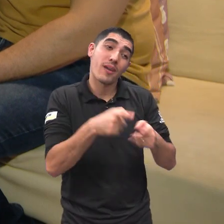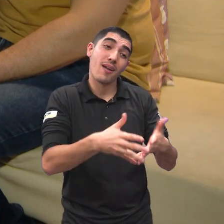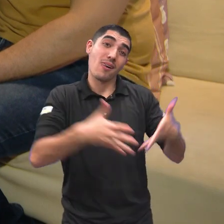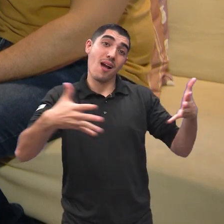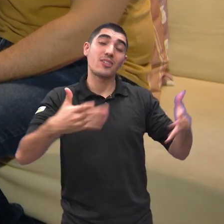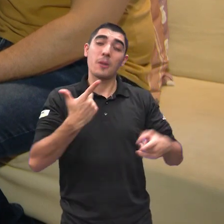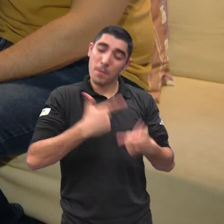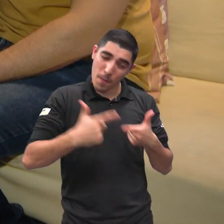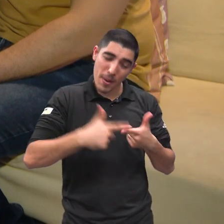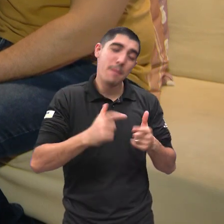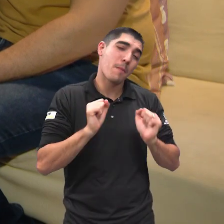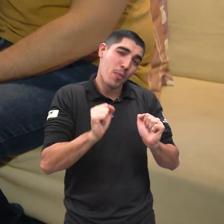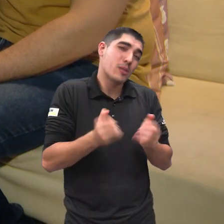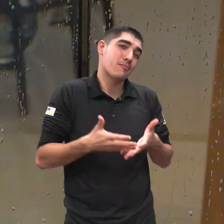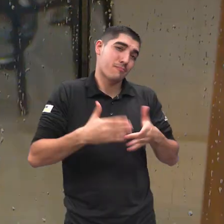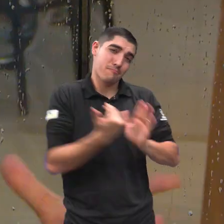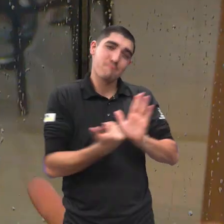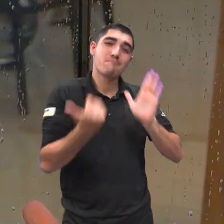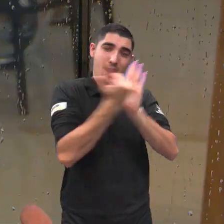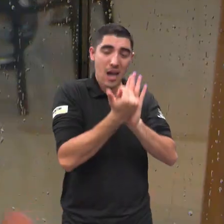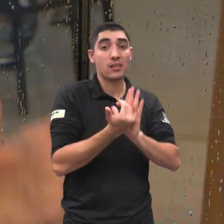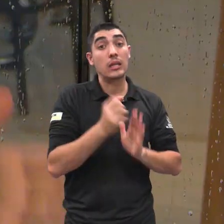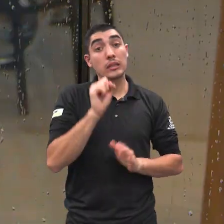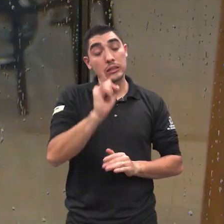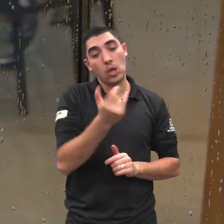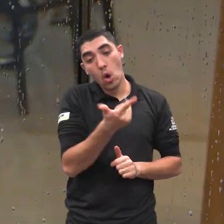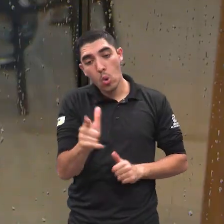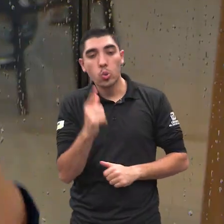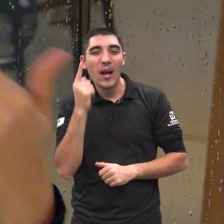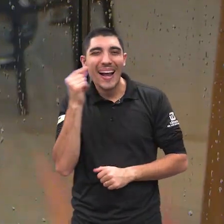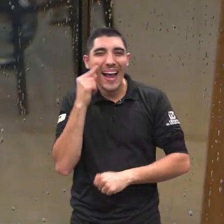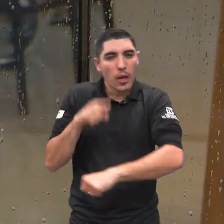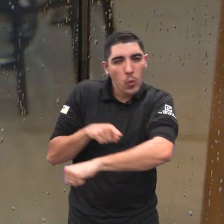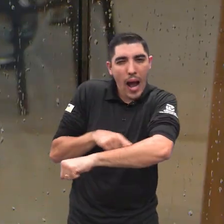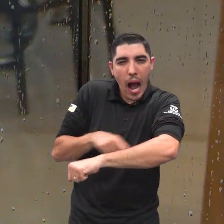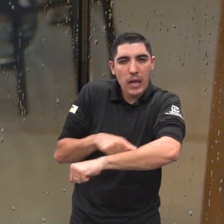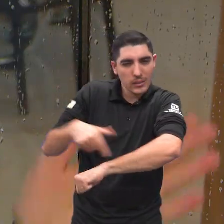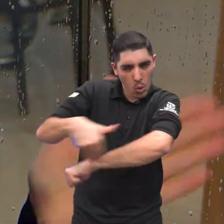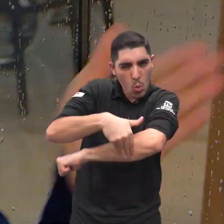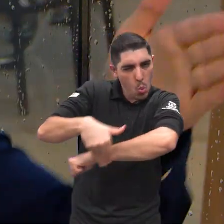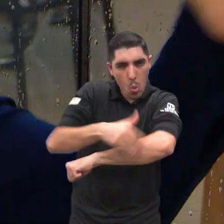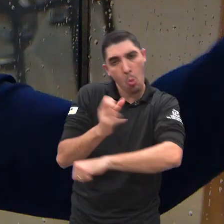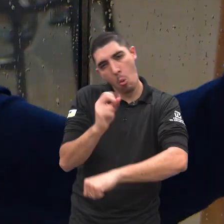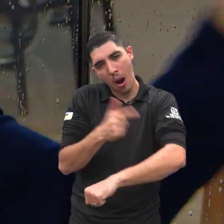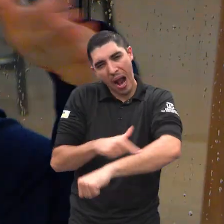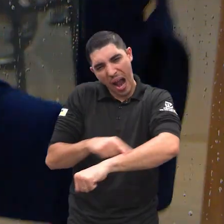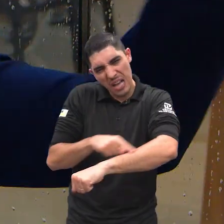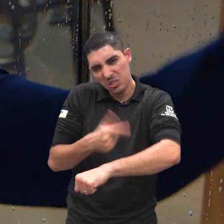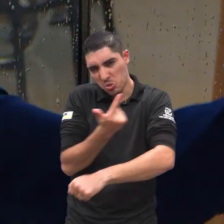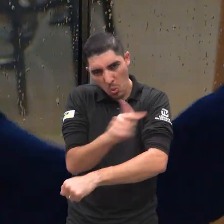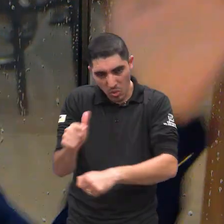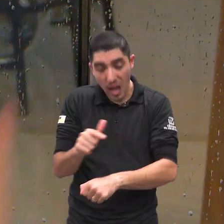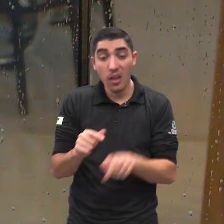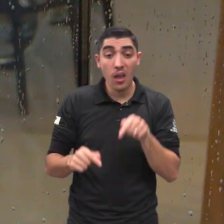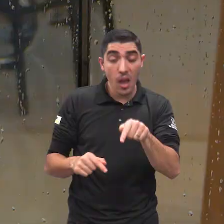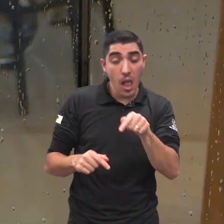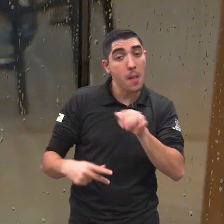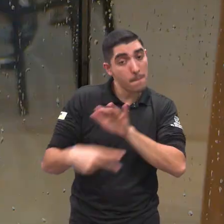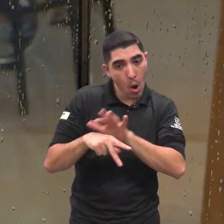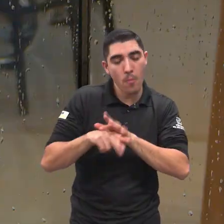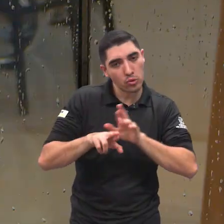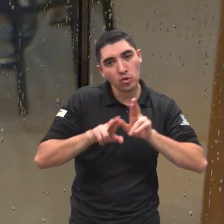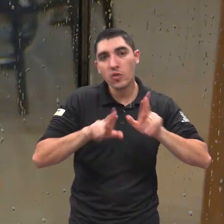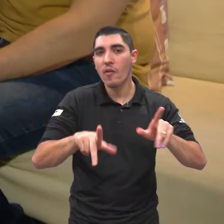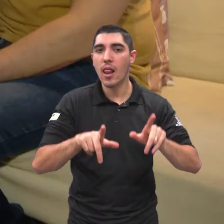que um gato de pelo curto, né, um gato sem raça definida menor, teria de dificuldade, os gatos das raças maiores têm em maior